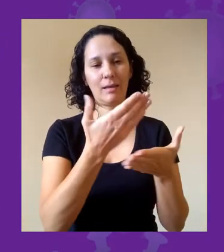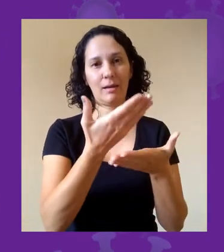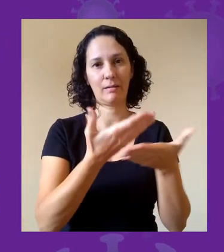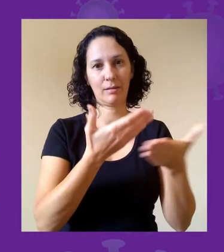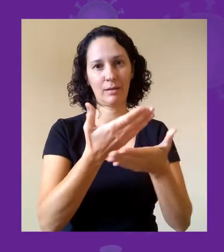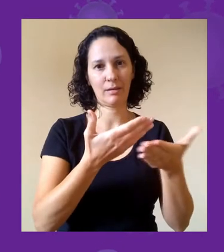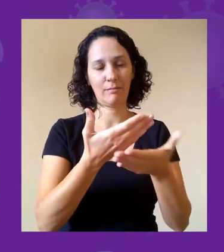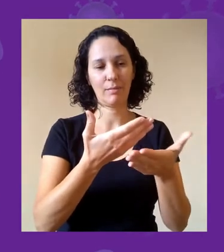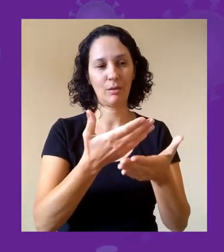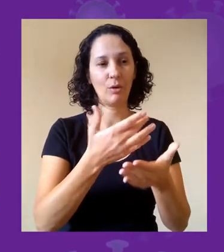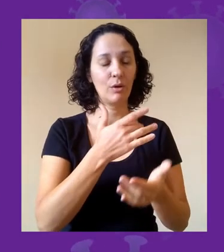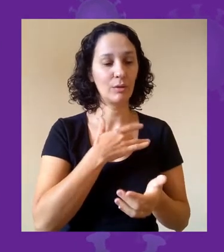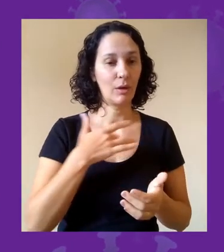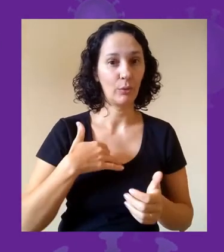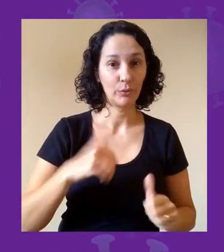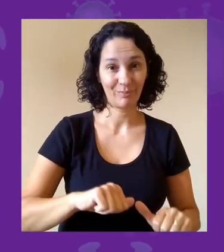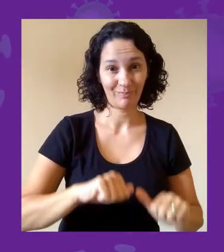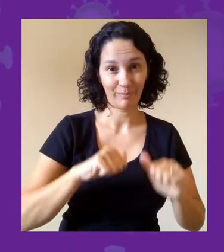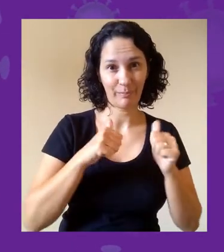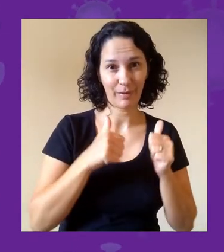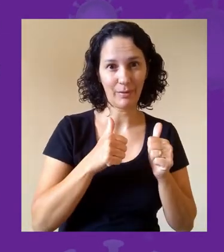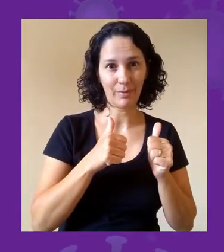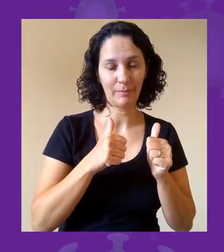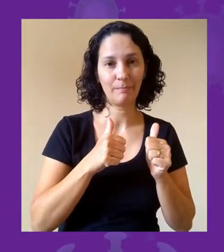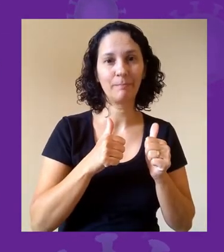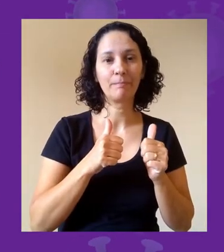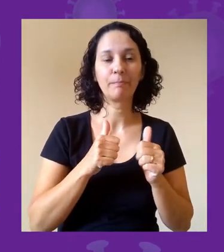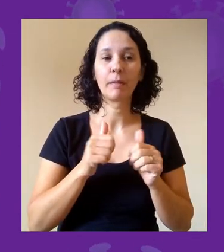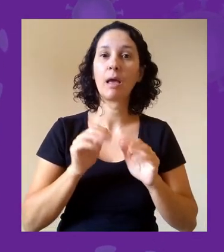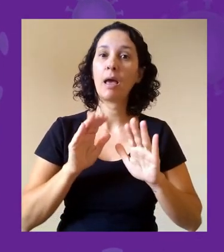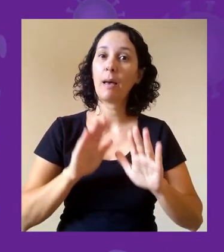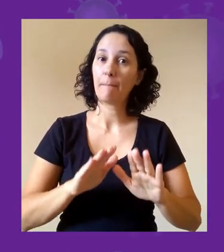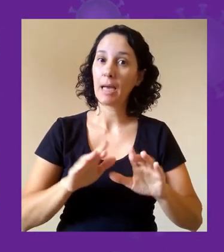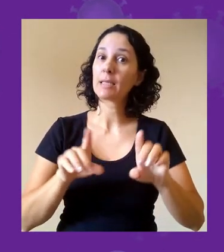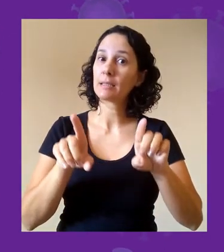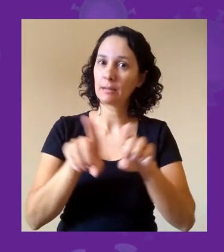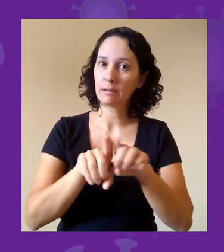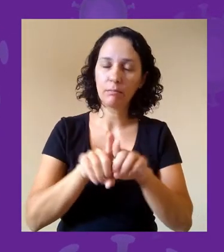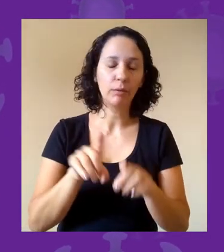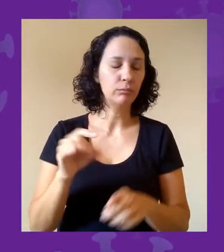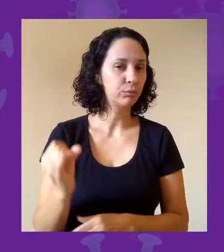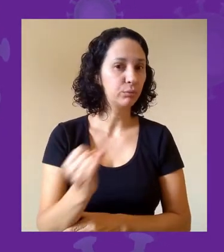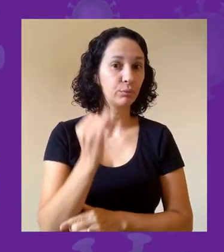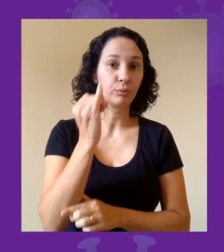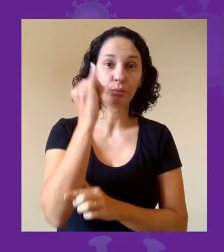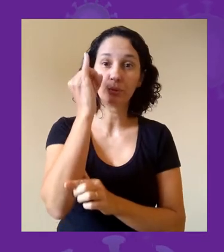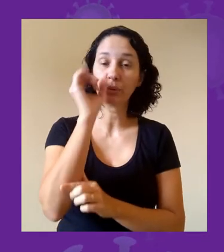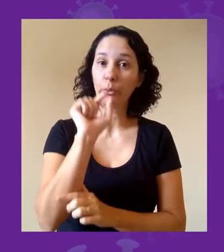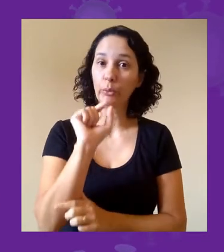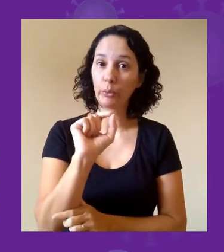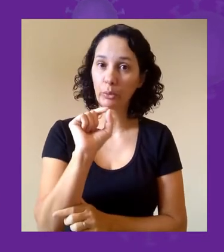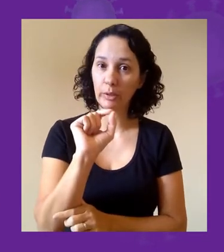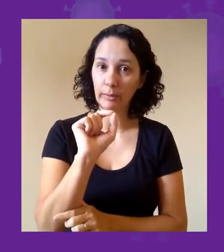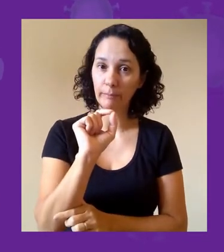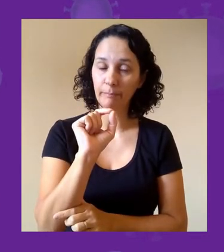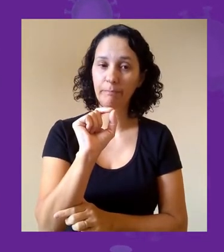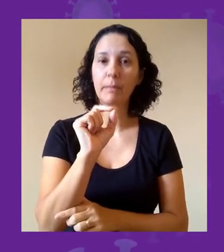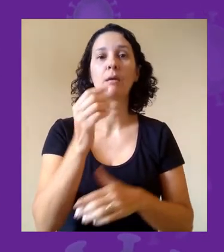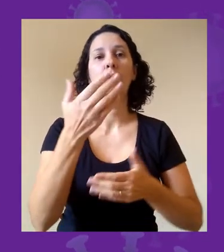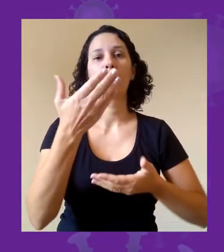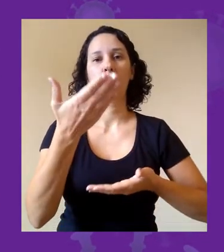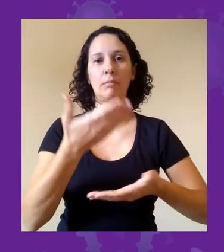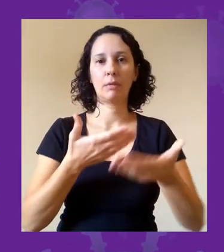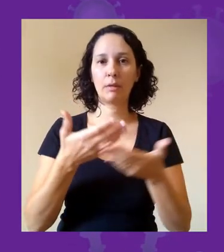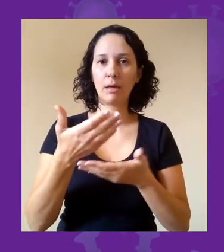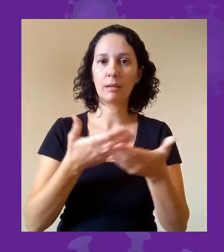com o objetivo de oferecer o melhor tratamento possível agora quando o médico oferece um medicamento para o paciente é